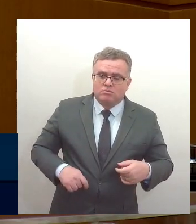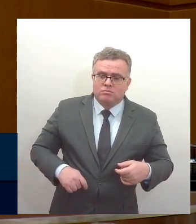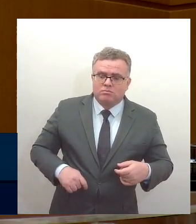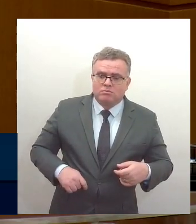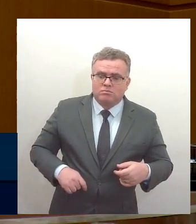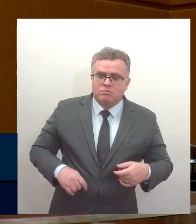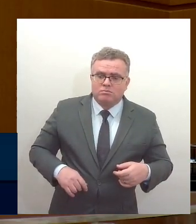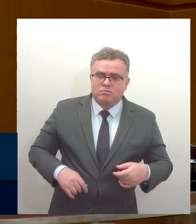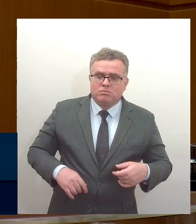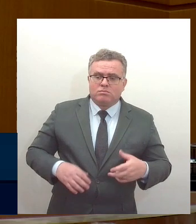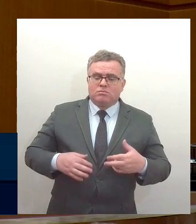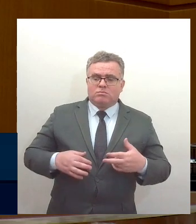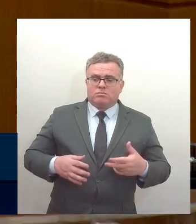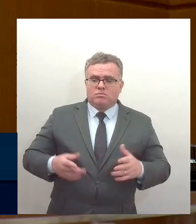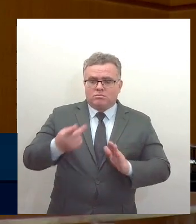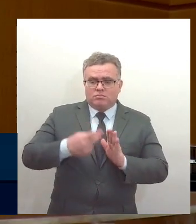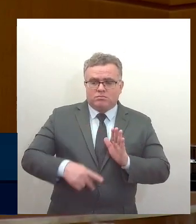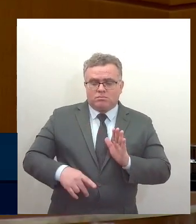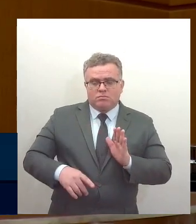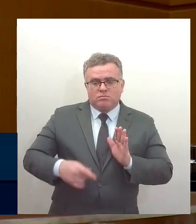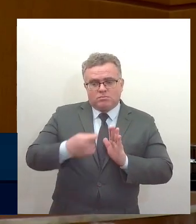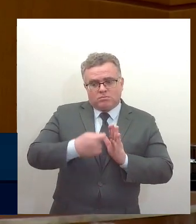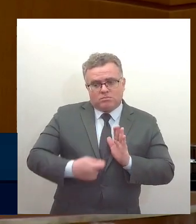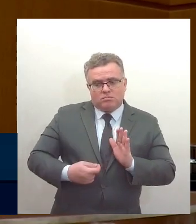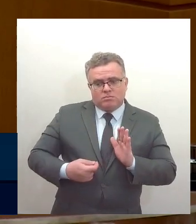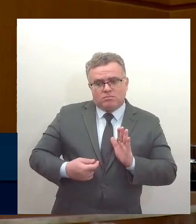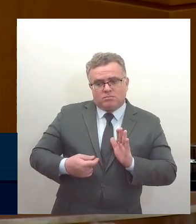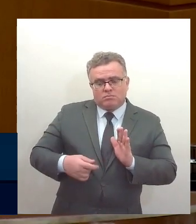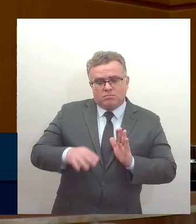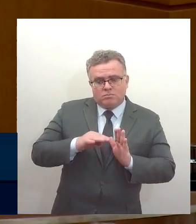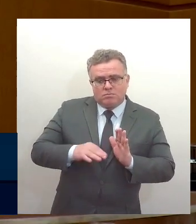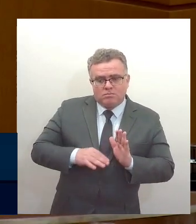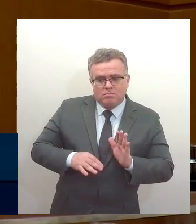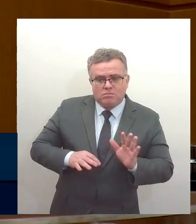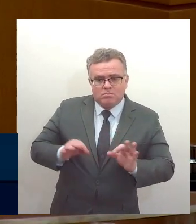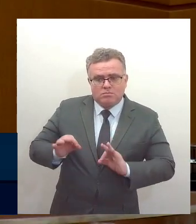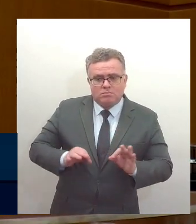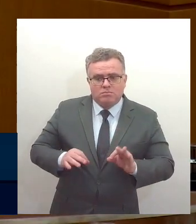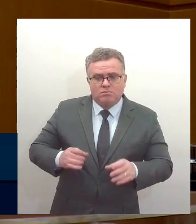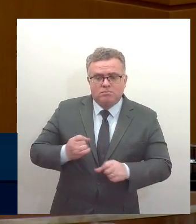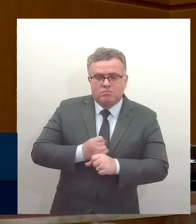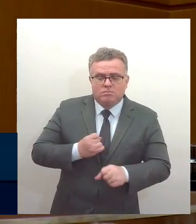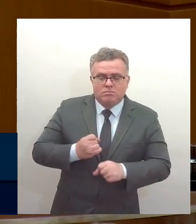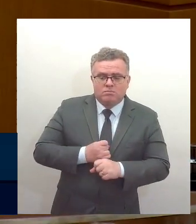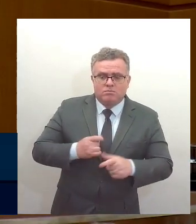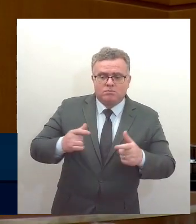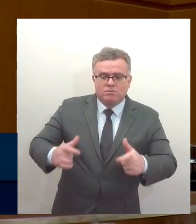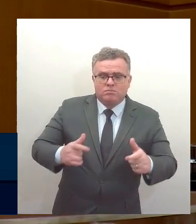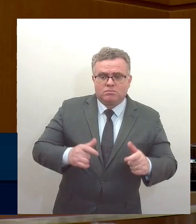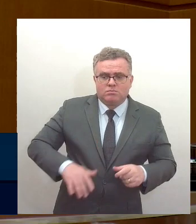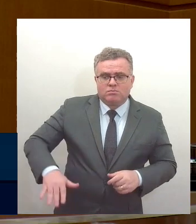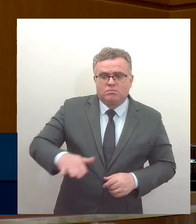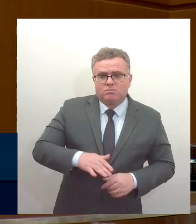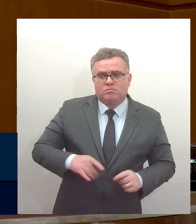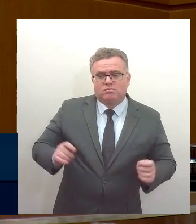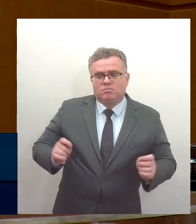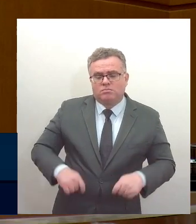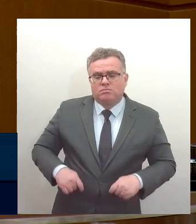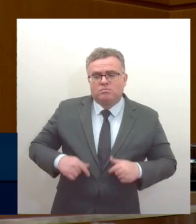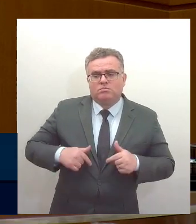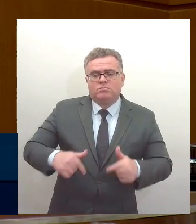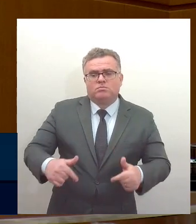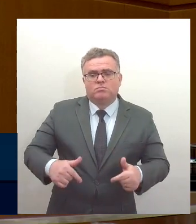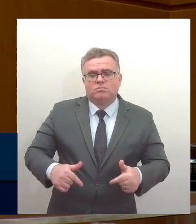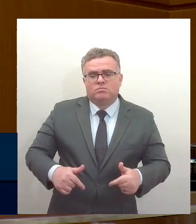tirar das nossas emendas aqui, para a gente construir. Isso sim vai funcionar. É essa atitude que nós temos que ter.